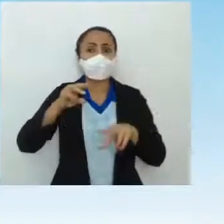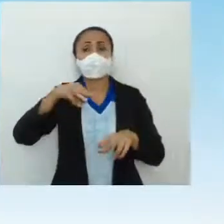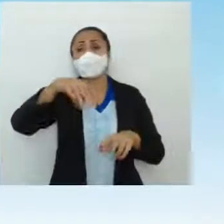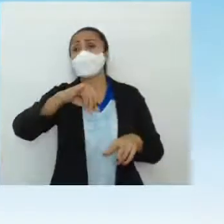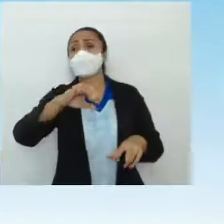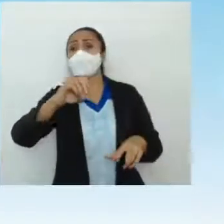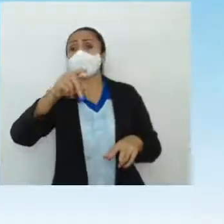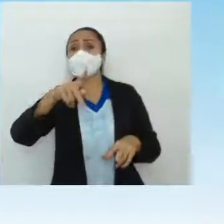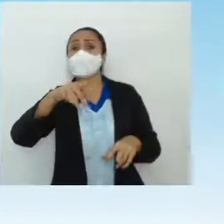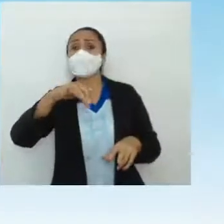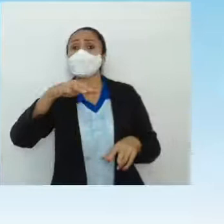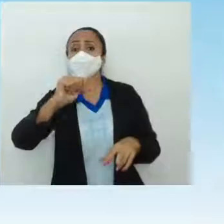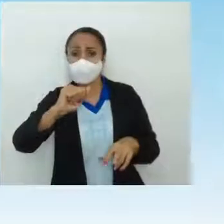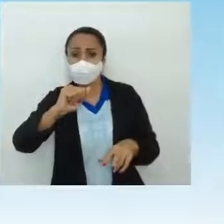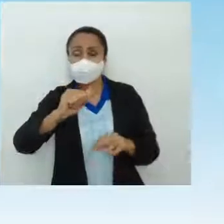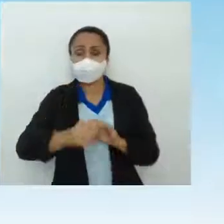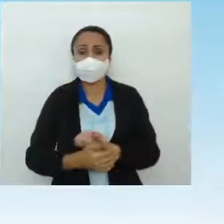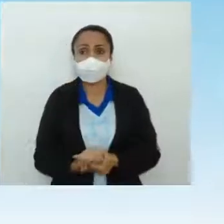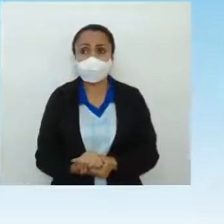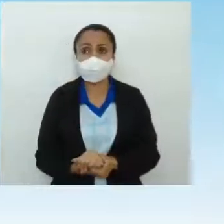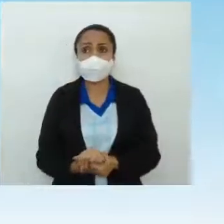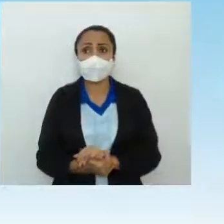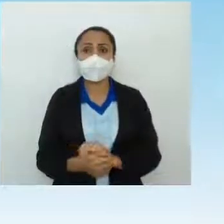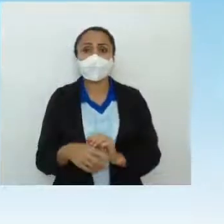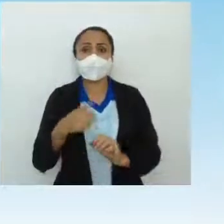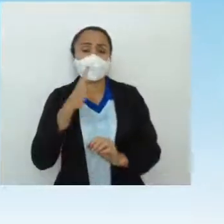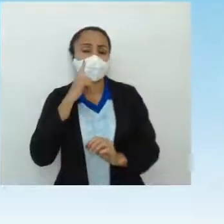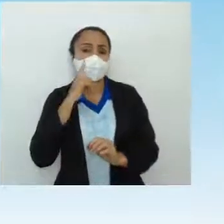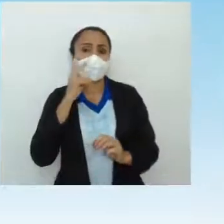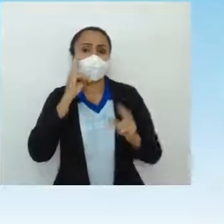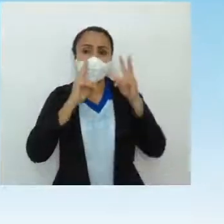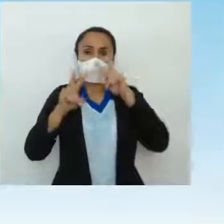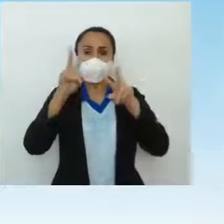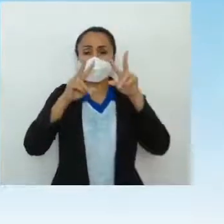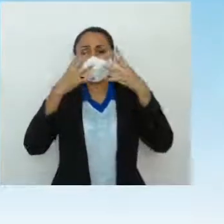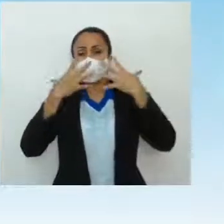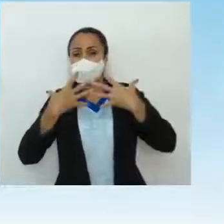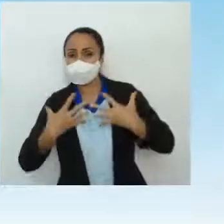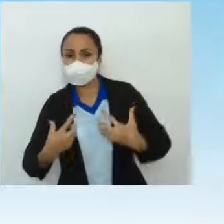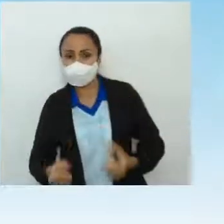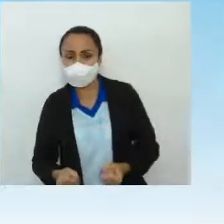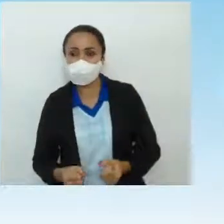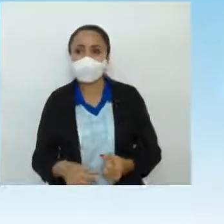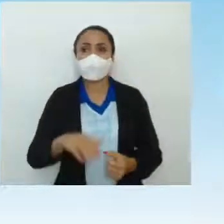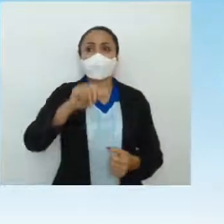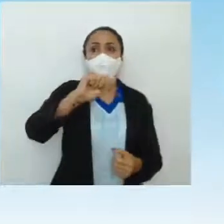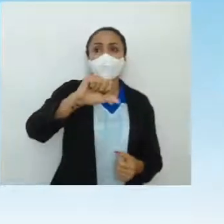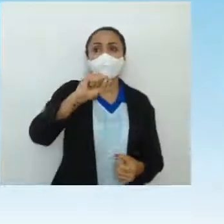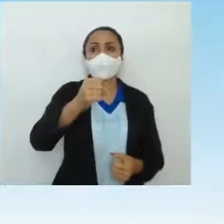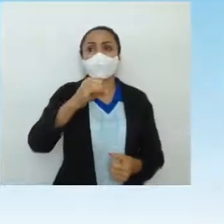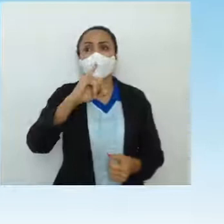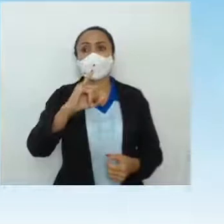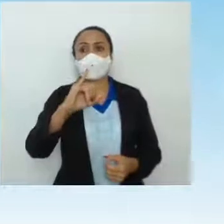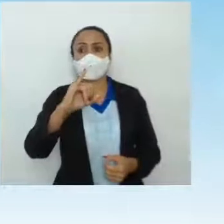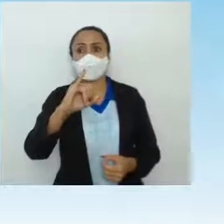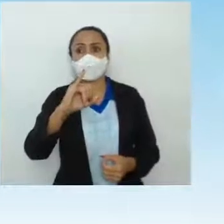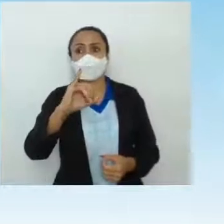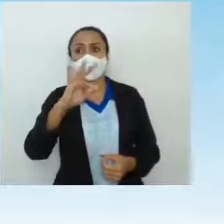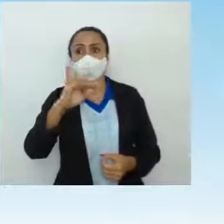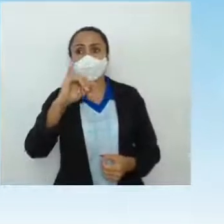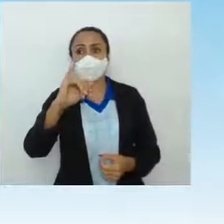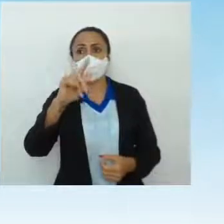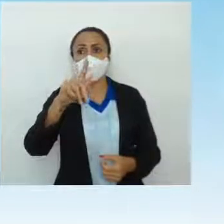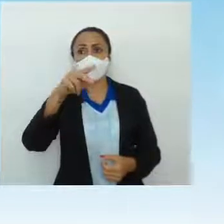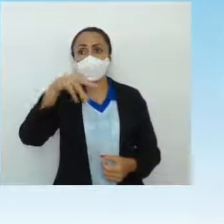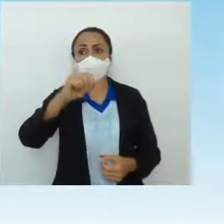miopia, hipermetropia, vista cansada e o astigmatismo. Esses são os problemas de visão que